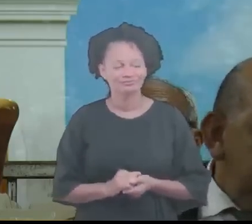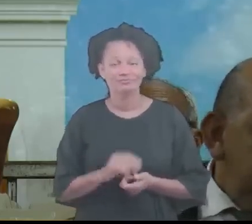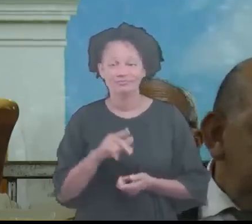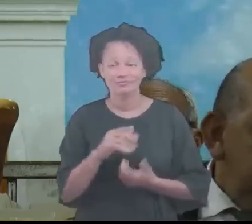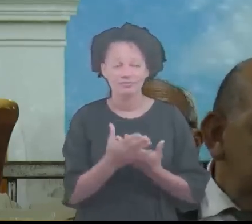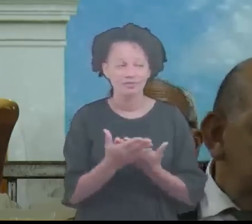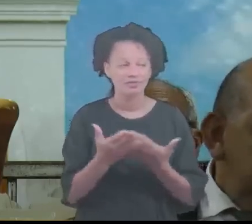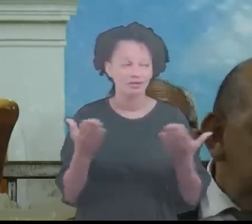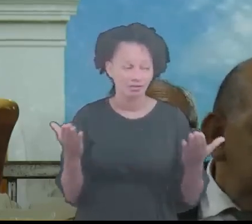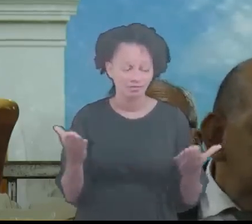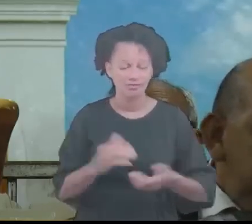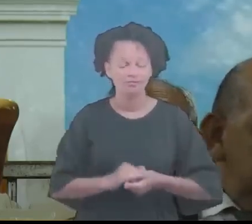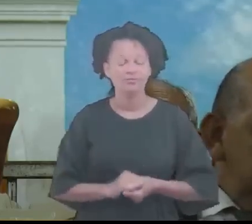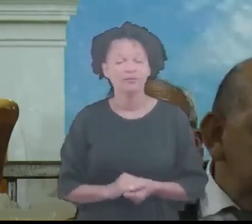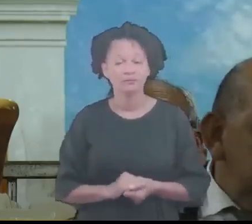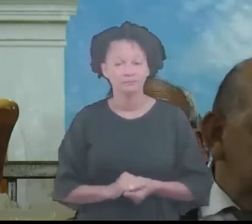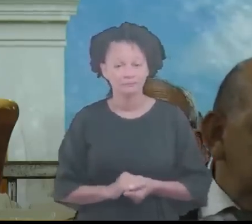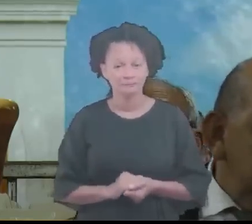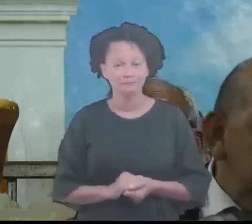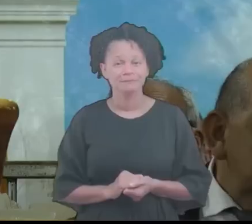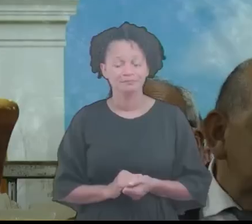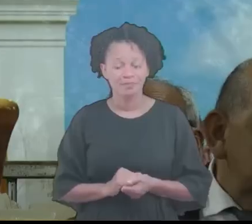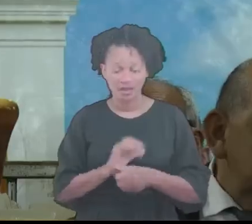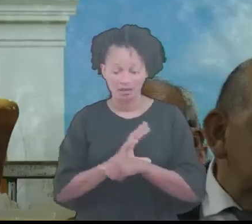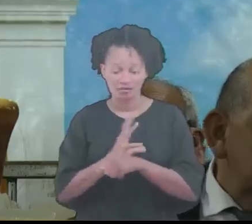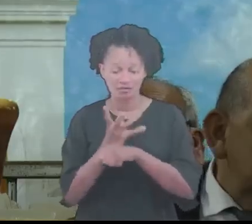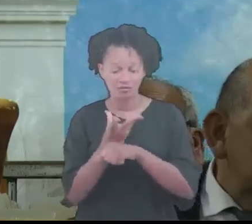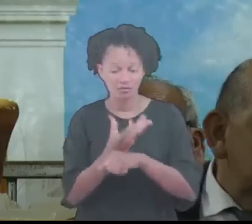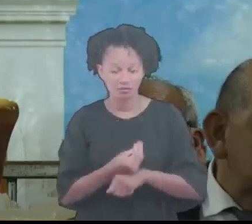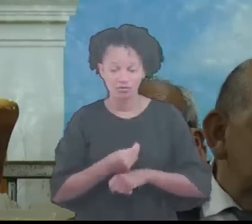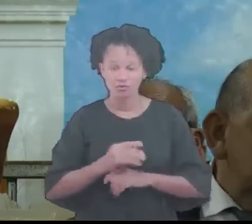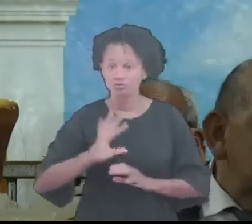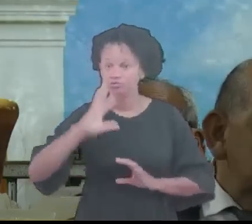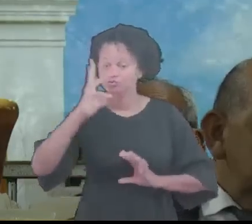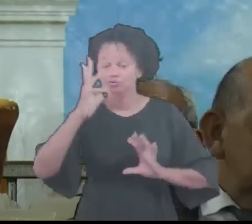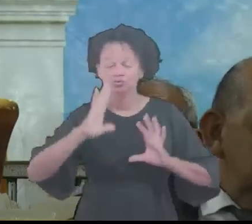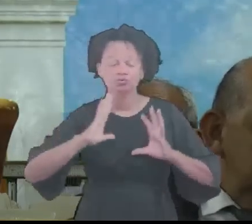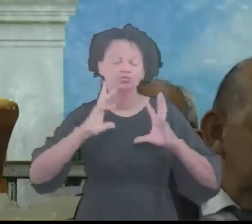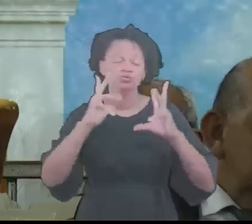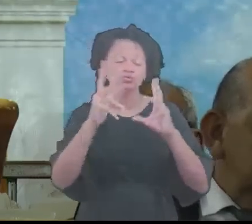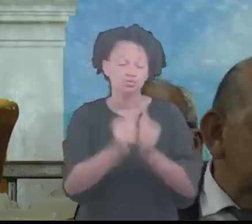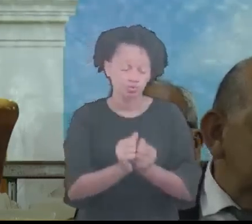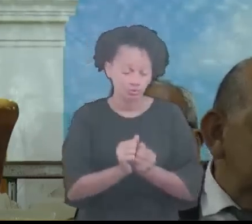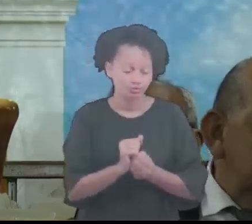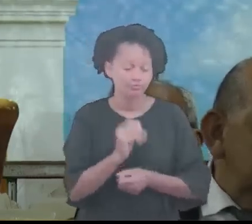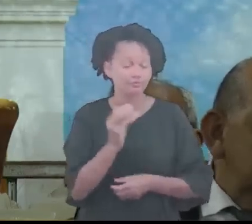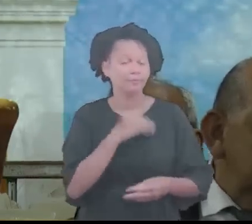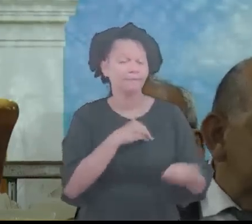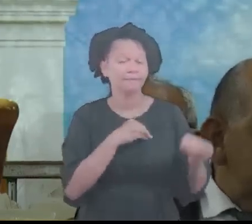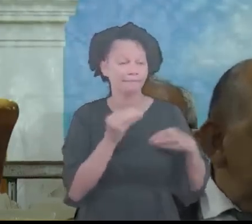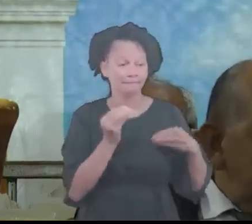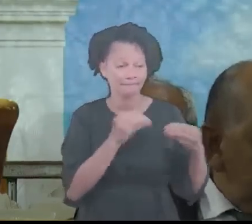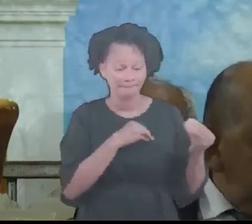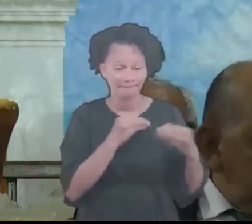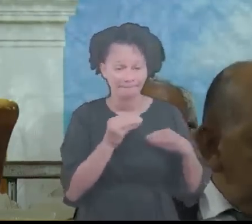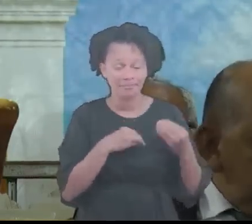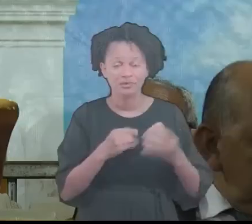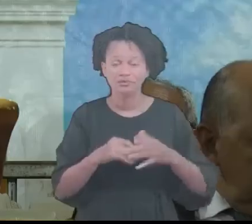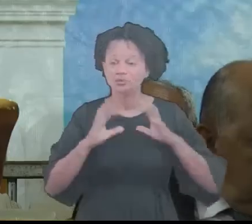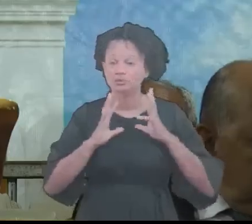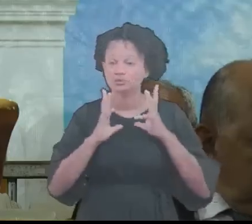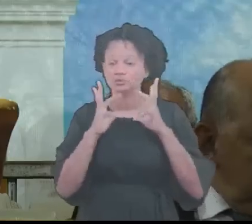Irmãos, a igreja, apesar de todos os pecados, apesar de todas